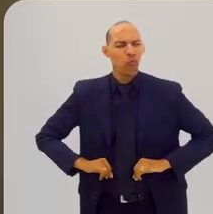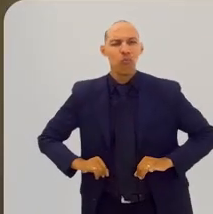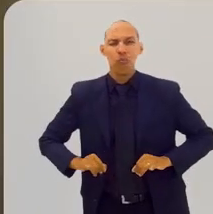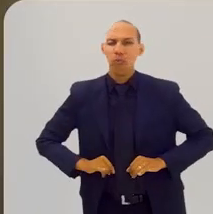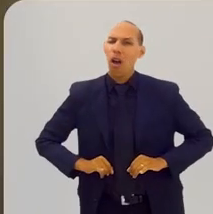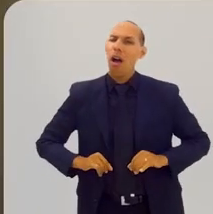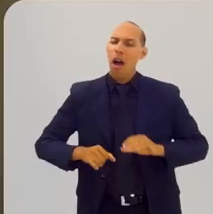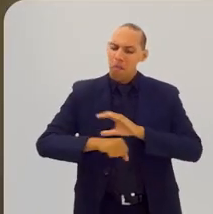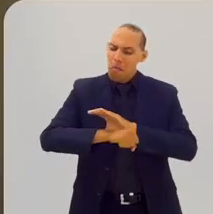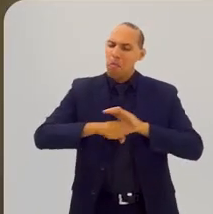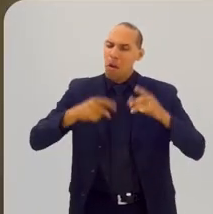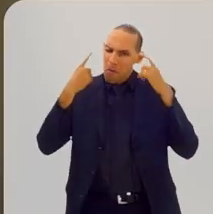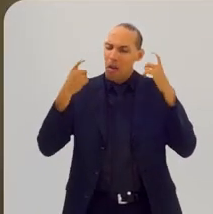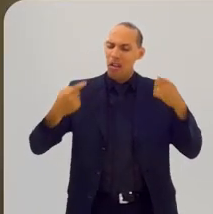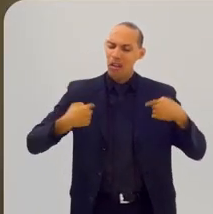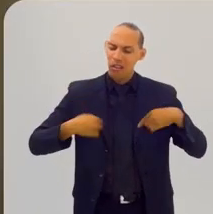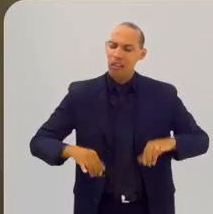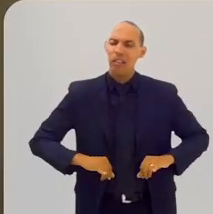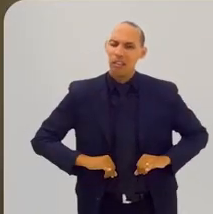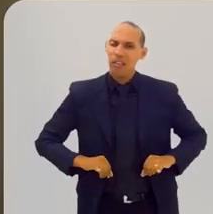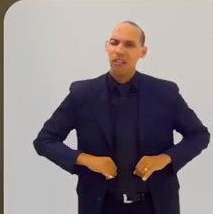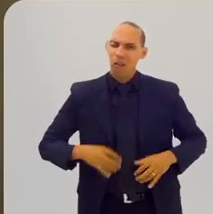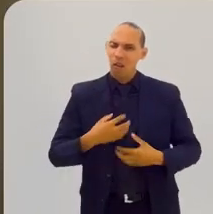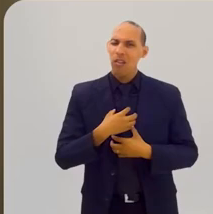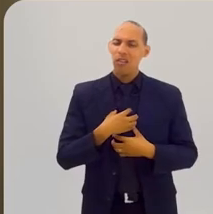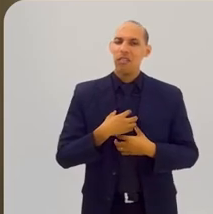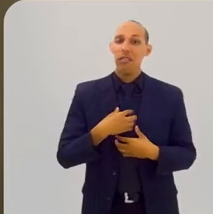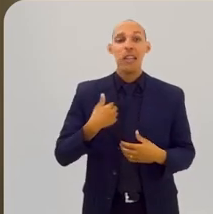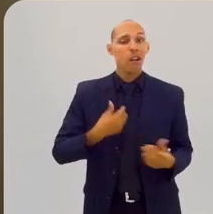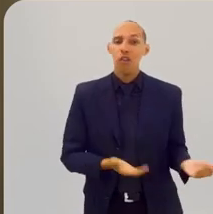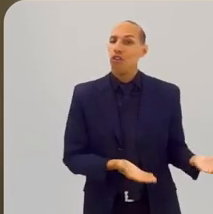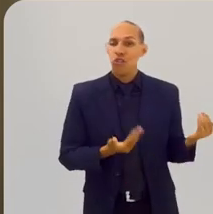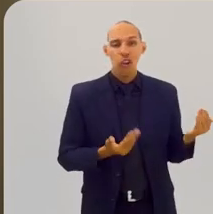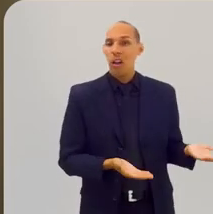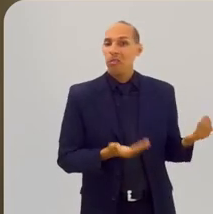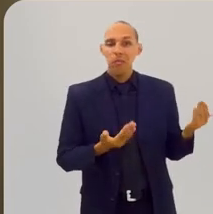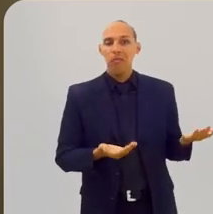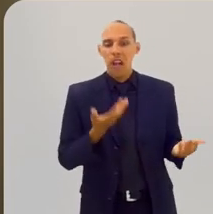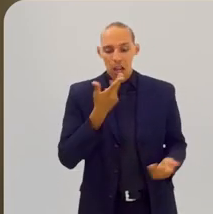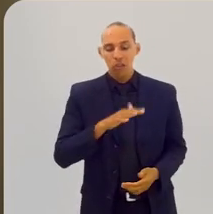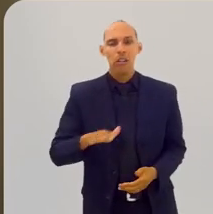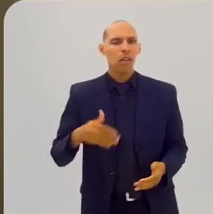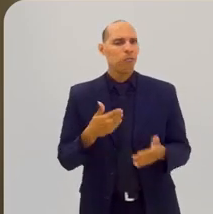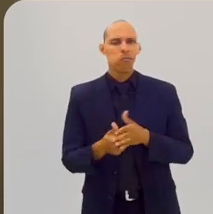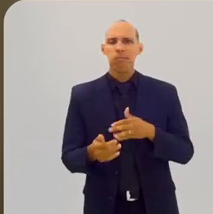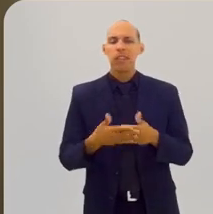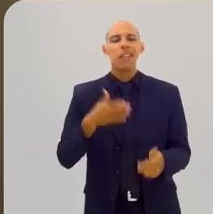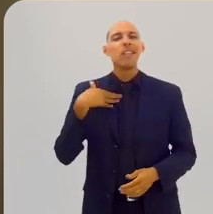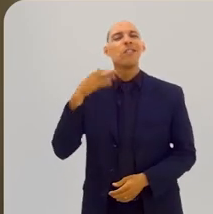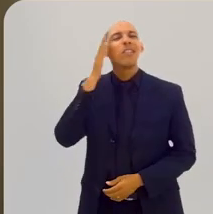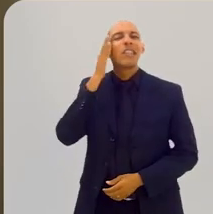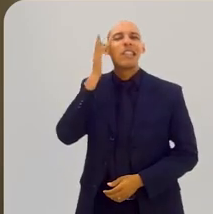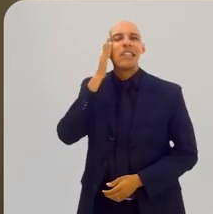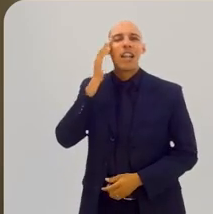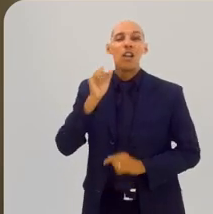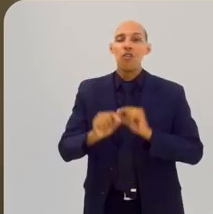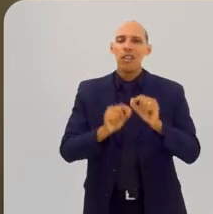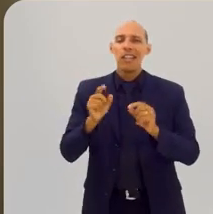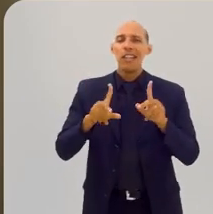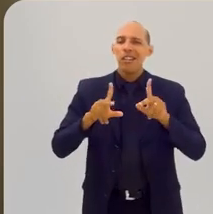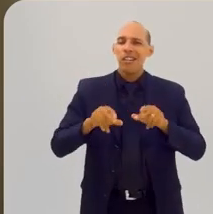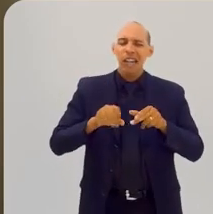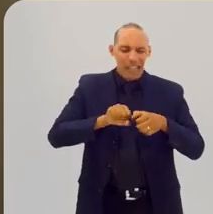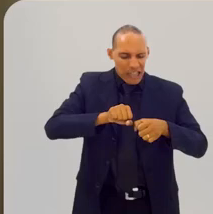sofri muito violência e sentir na época mesmo eu adolescente criança eu tinha consciência de